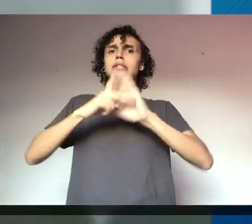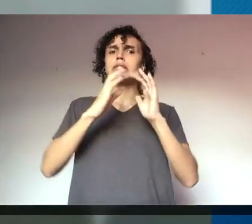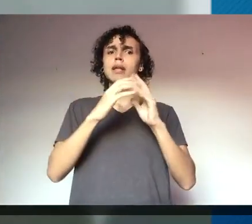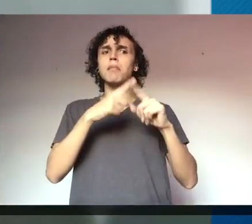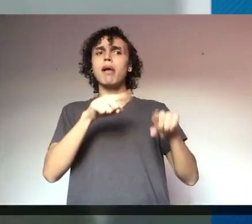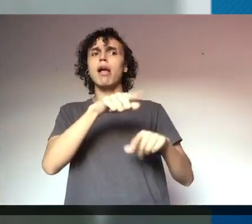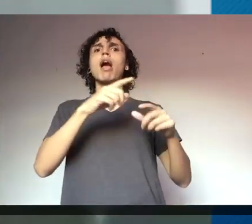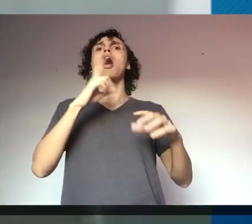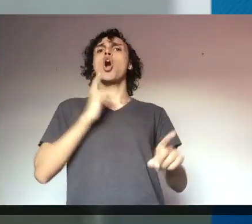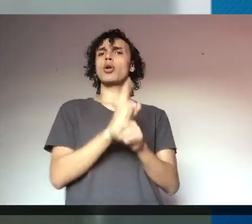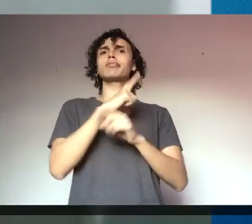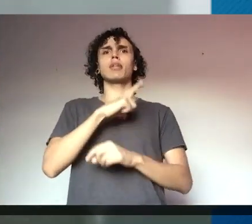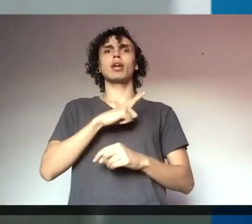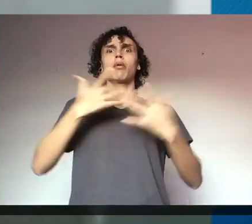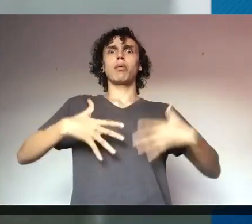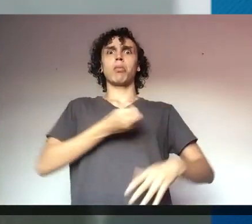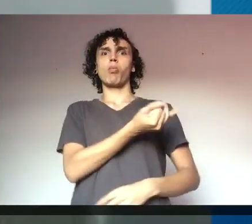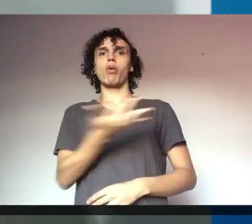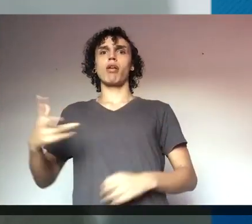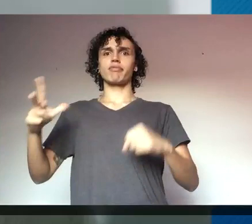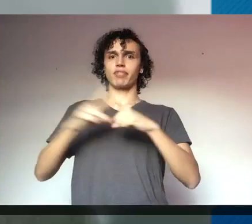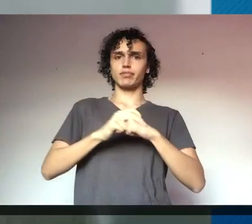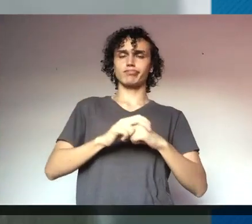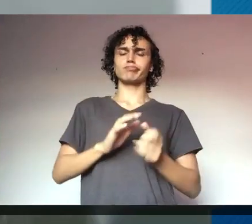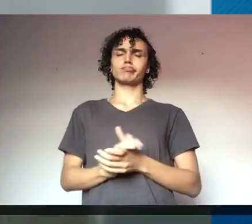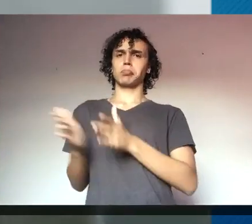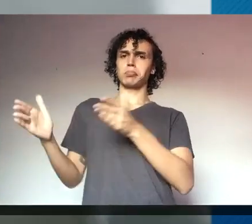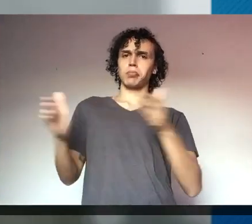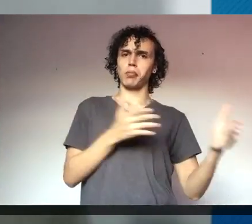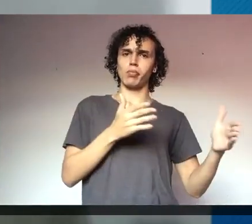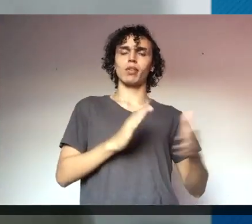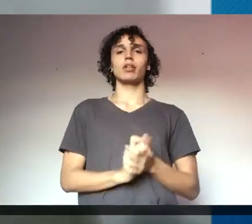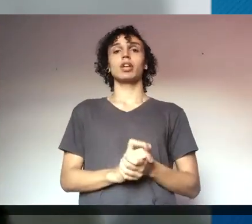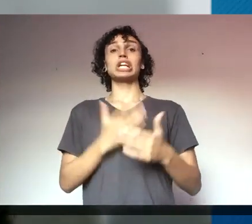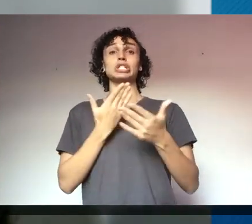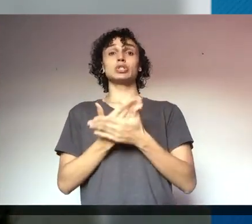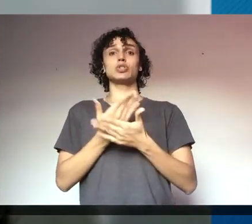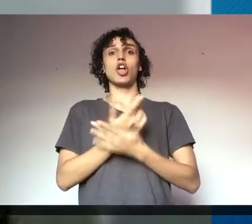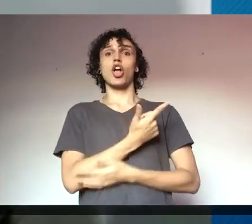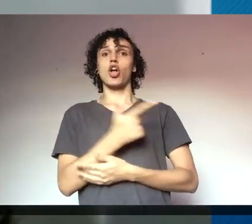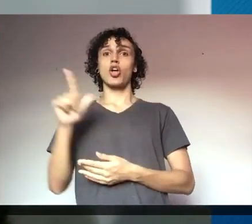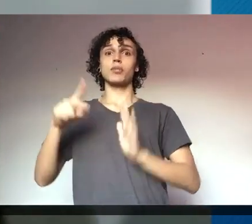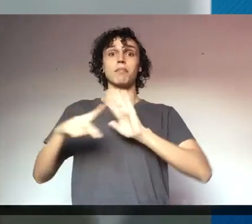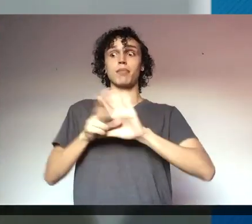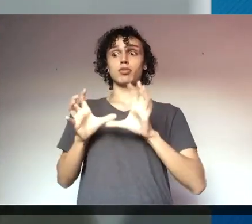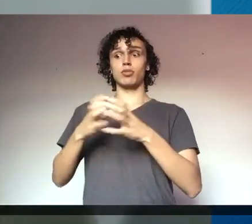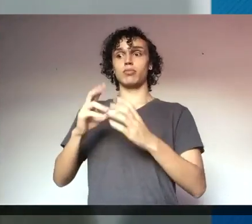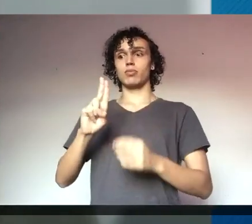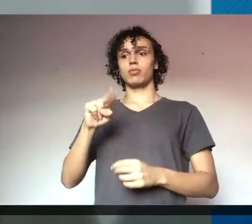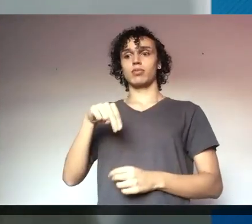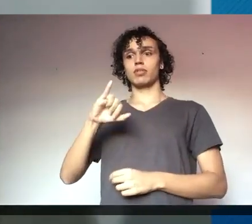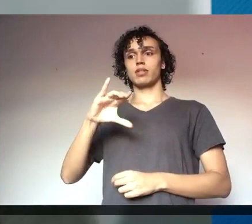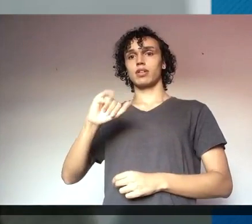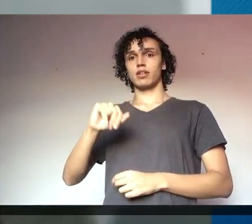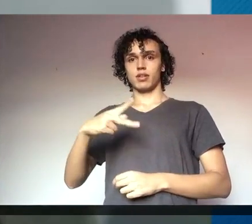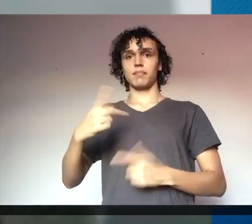regiões não havia, mas nessa região nós encontramos uma grande quantidade de vírus. Depois, nesse trabalho posterior do